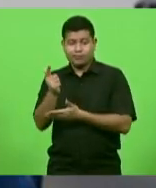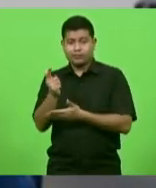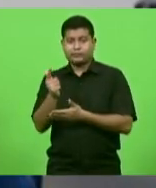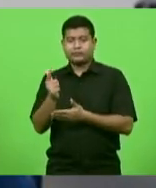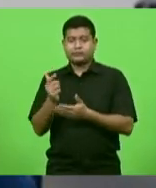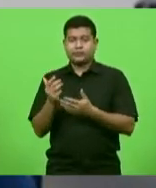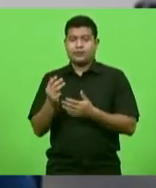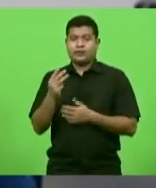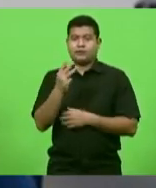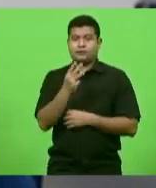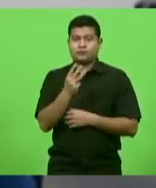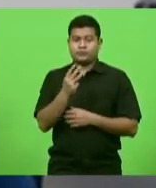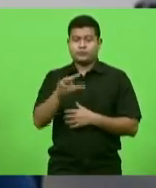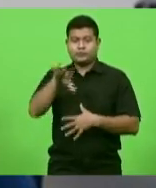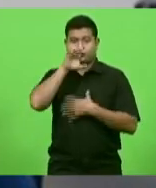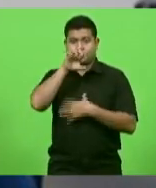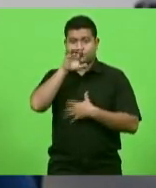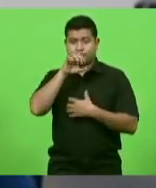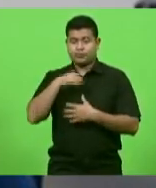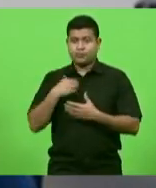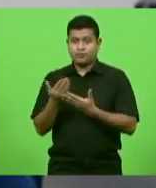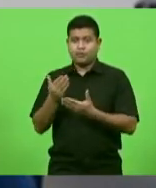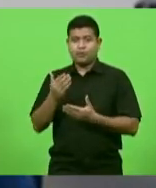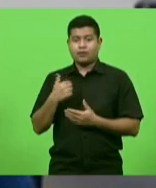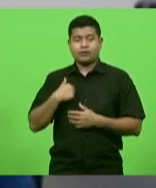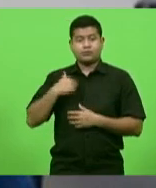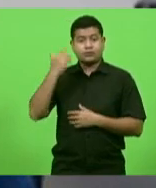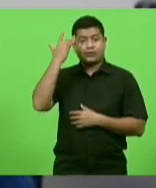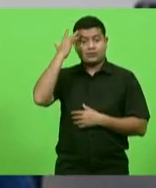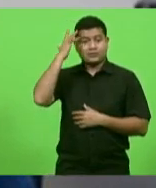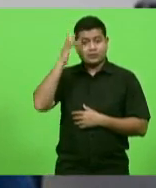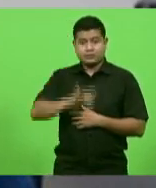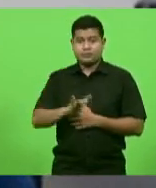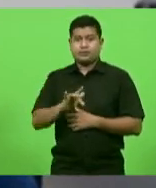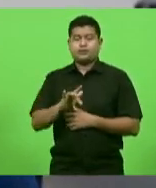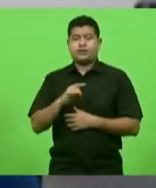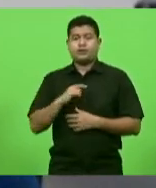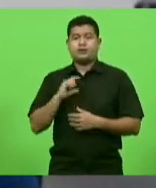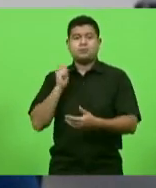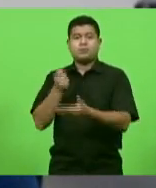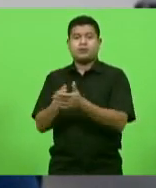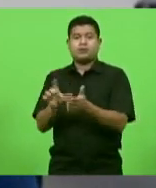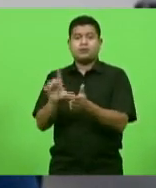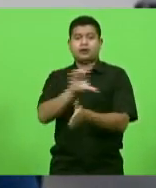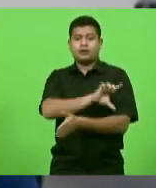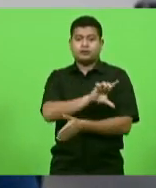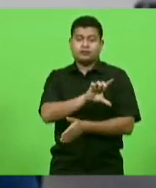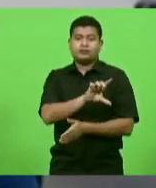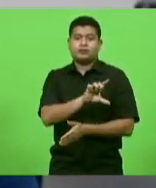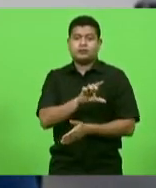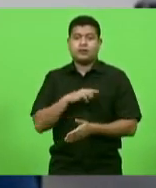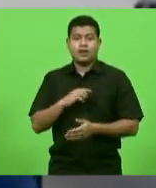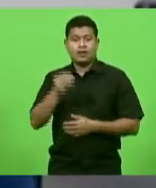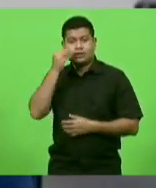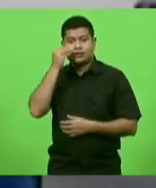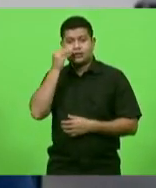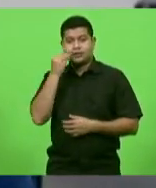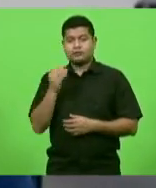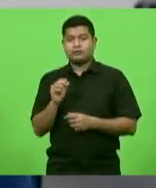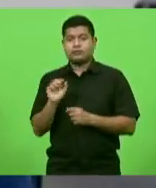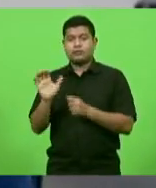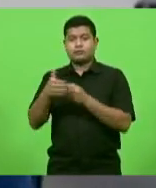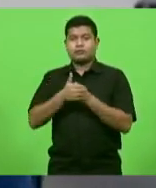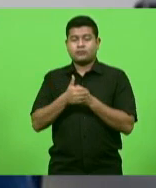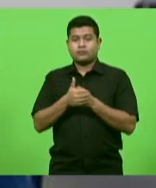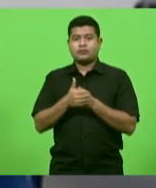respiradores o que respeita a negativa de prévio conhecimento acerca de pagamento que se pagam a tentativa de encobrir a anuência com